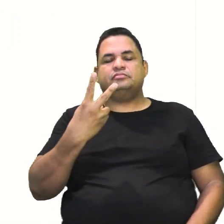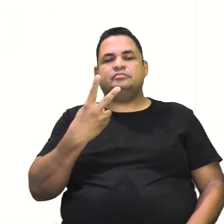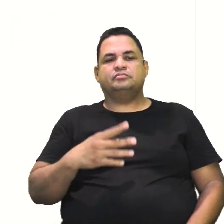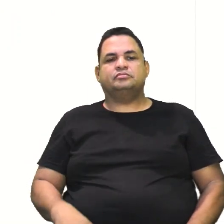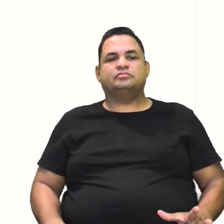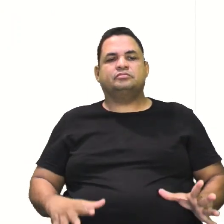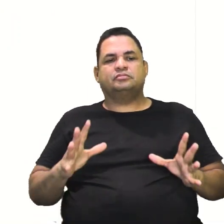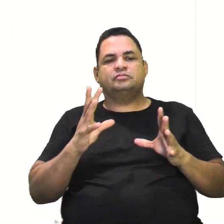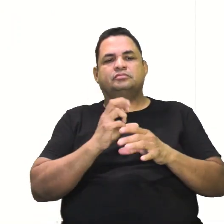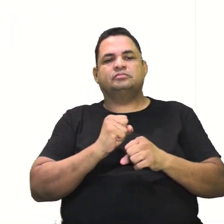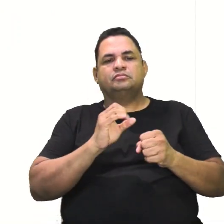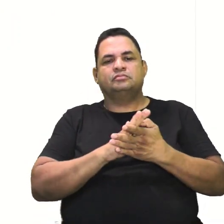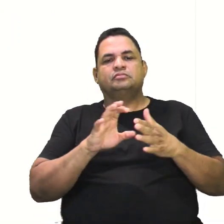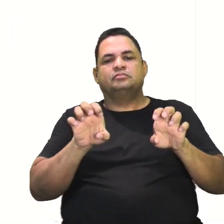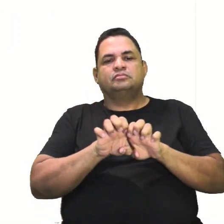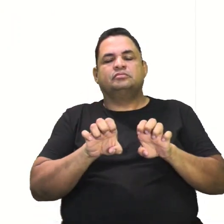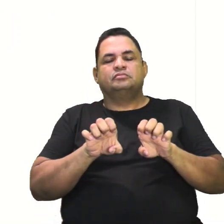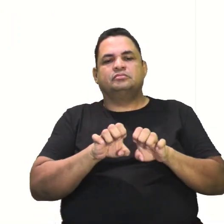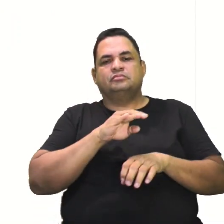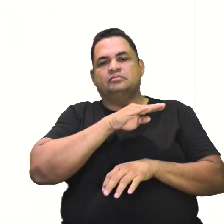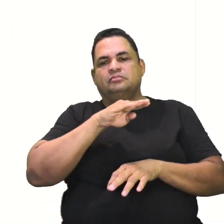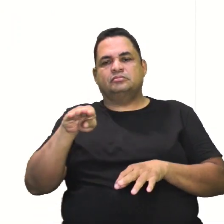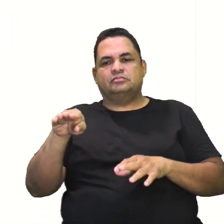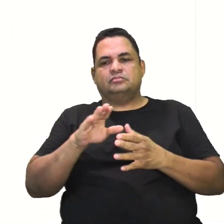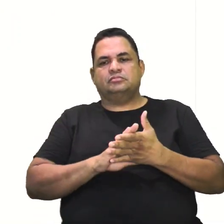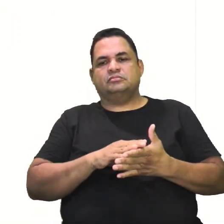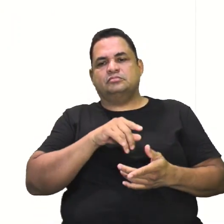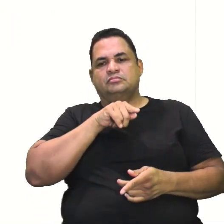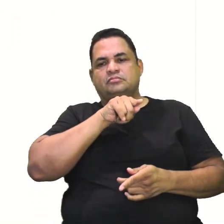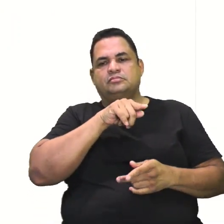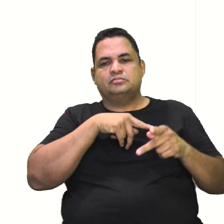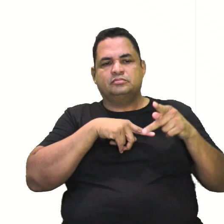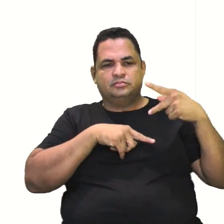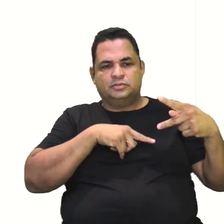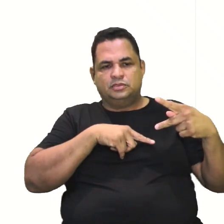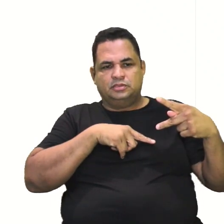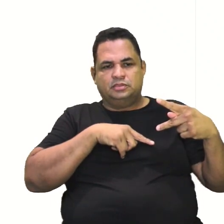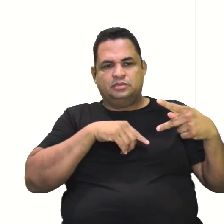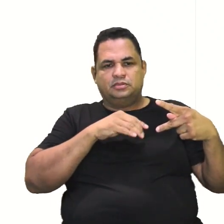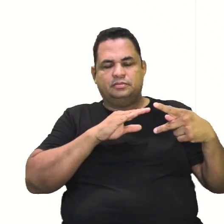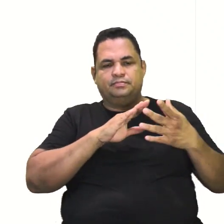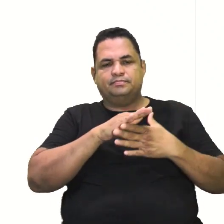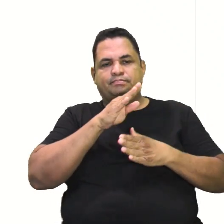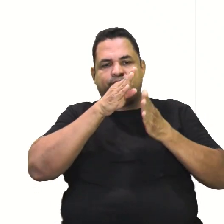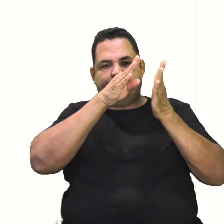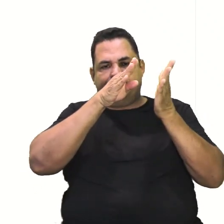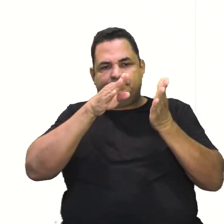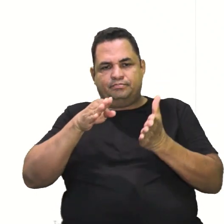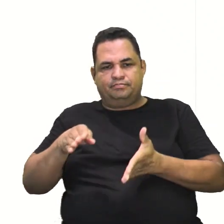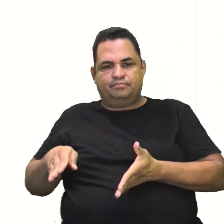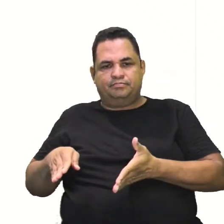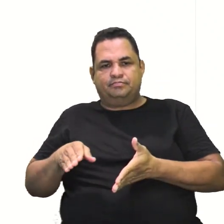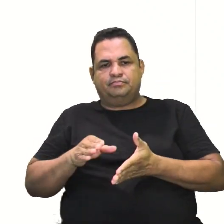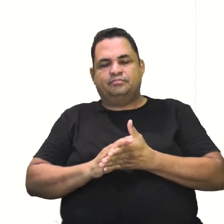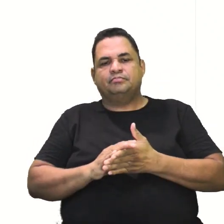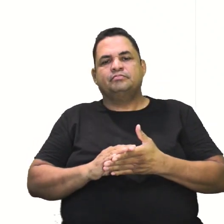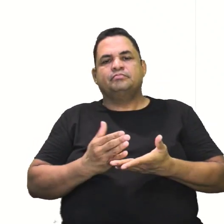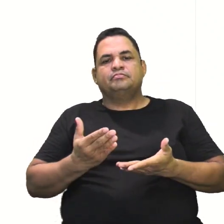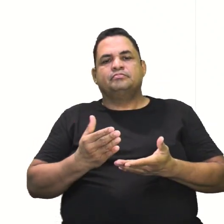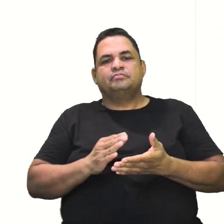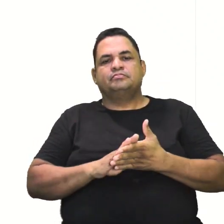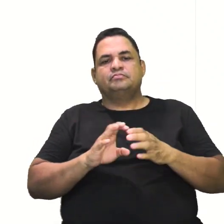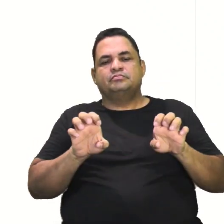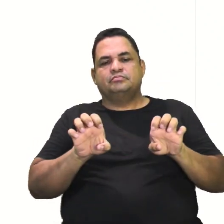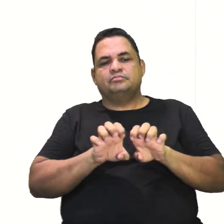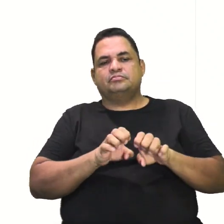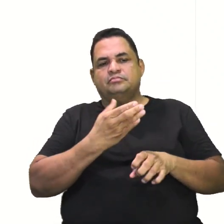ver? Determine a equação da reta que passa pelo ponto P e é paralela à reta